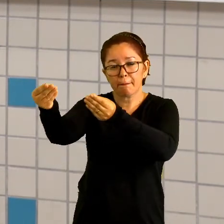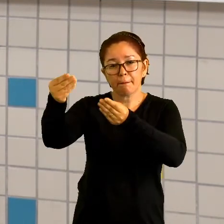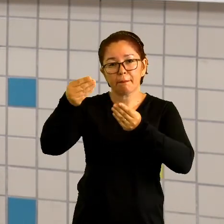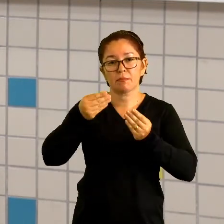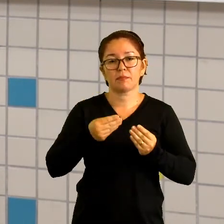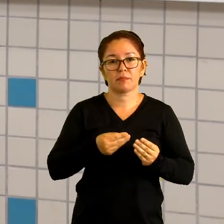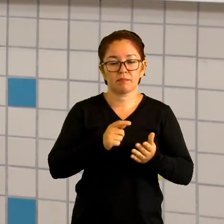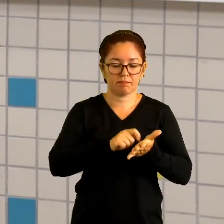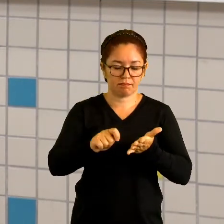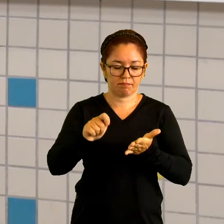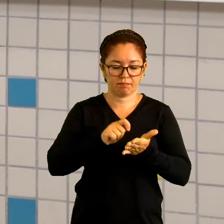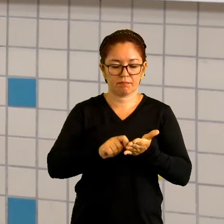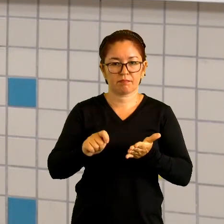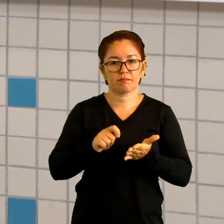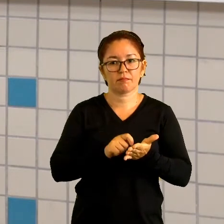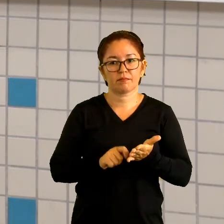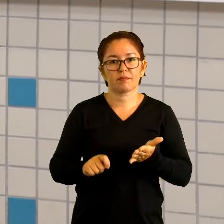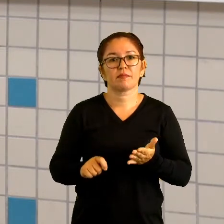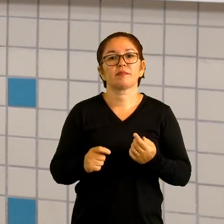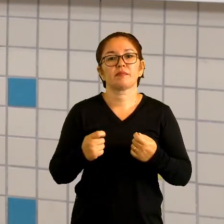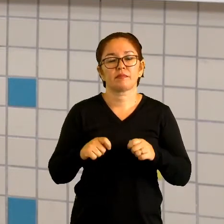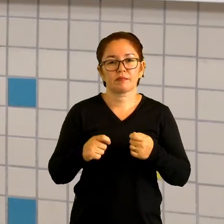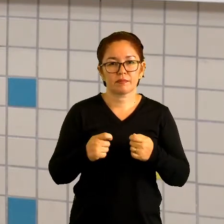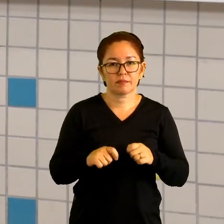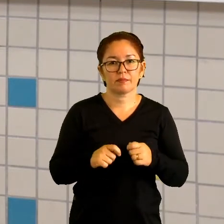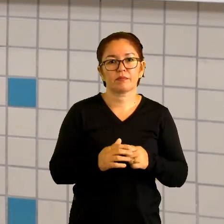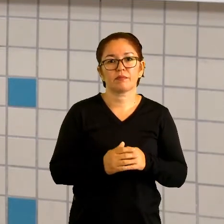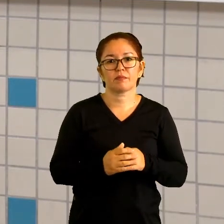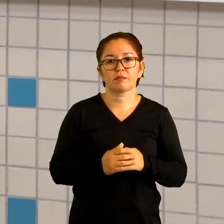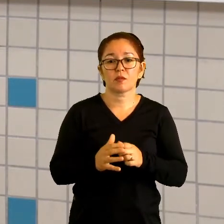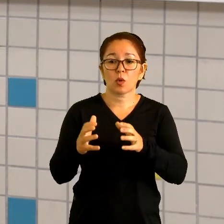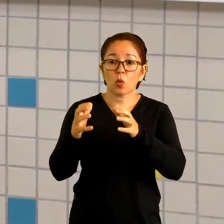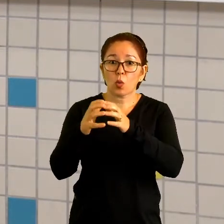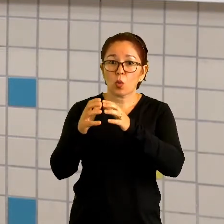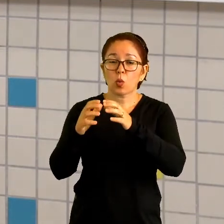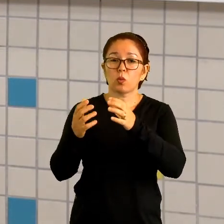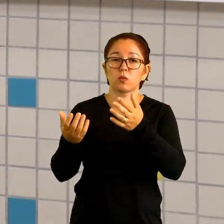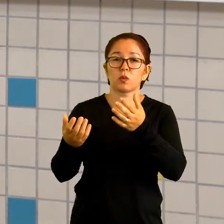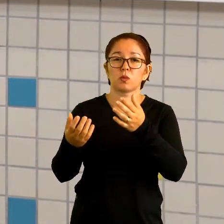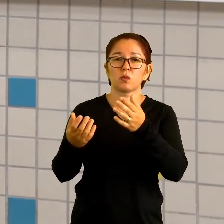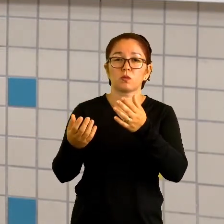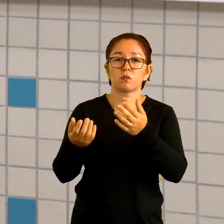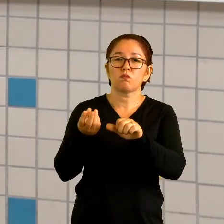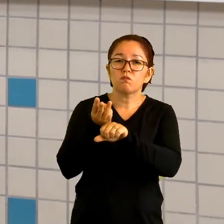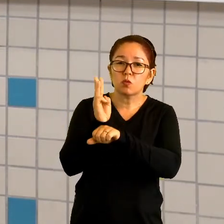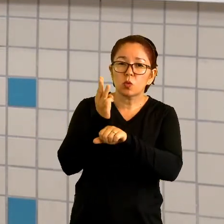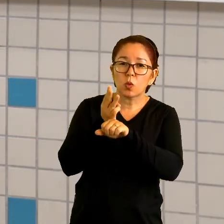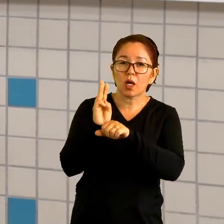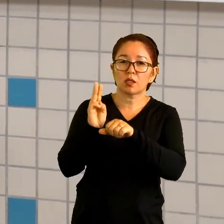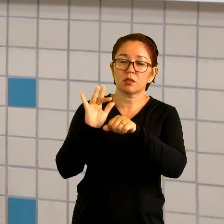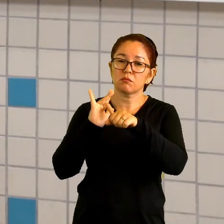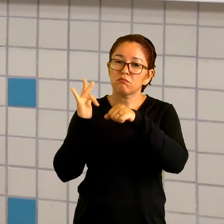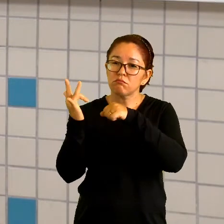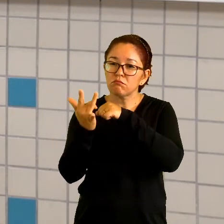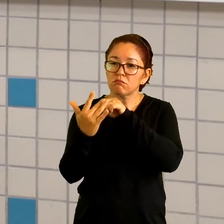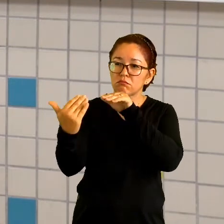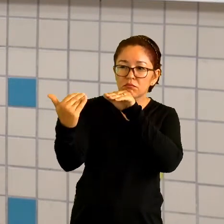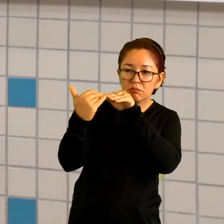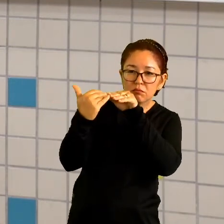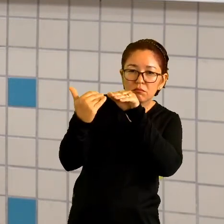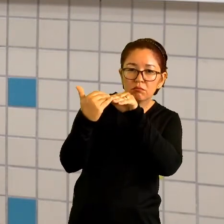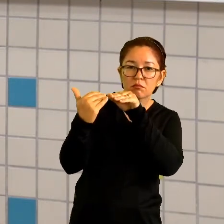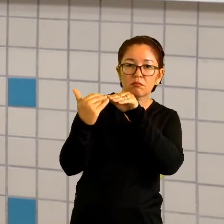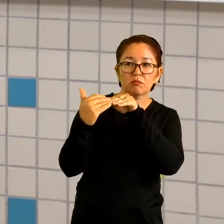impressa, entre em contato no seu grupo, de escola, com a orientação, com a coordenação da